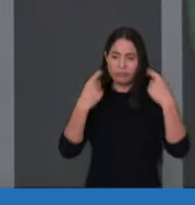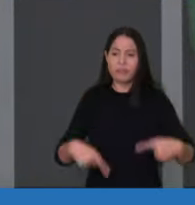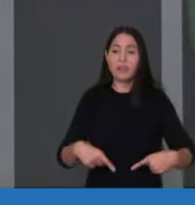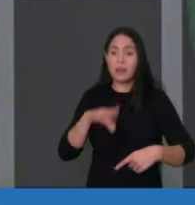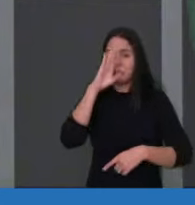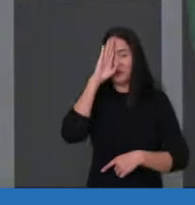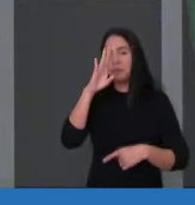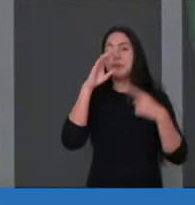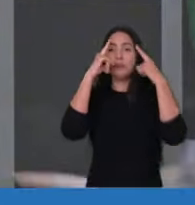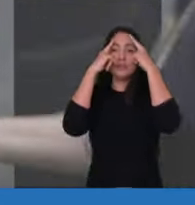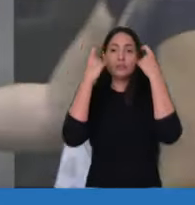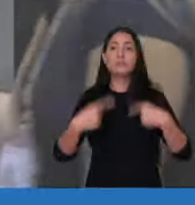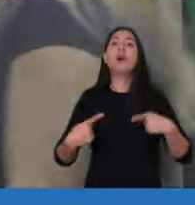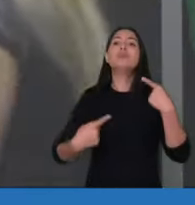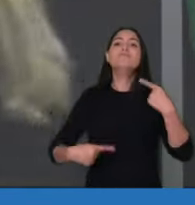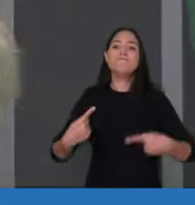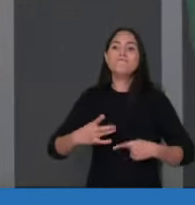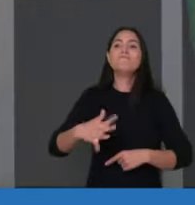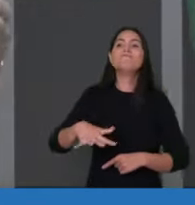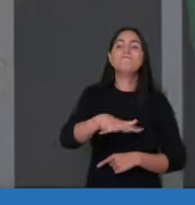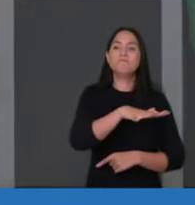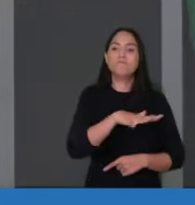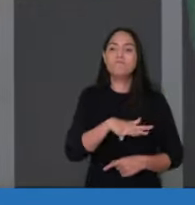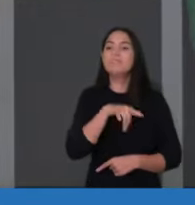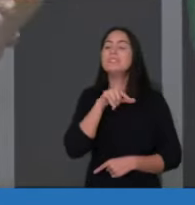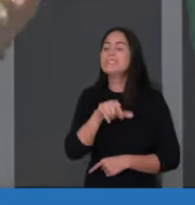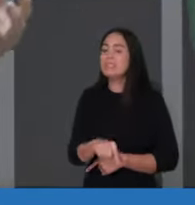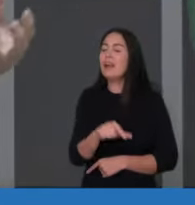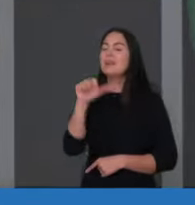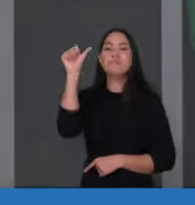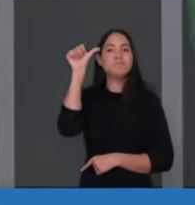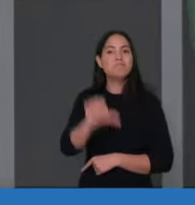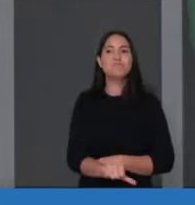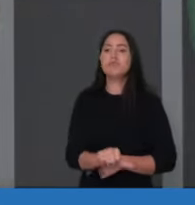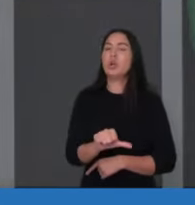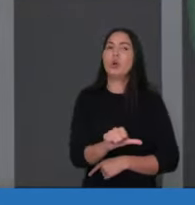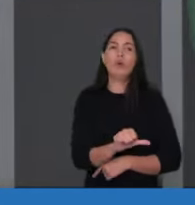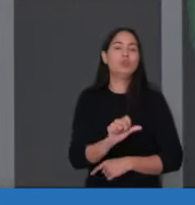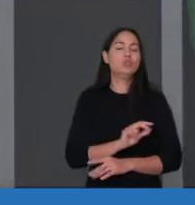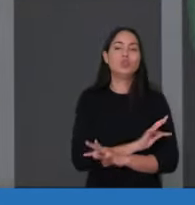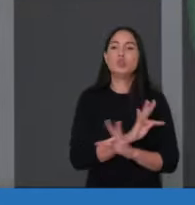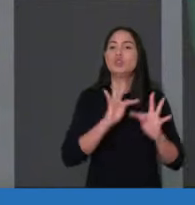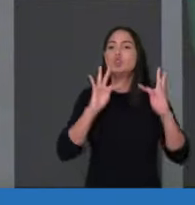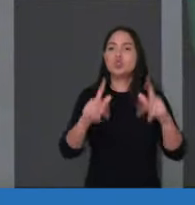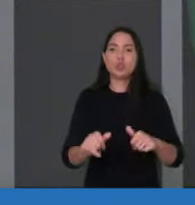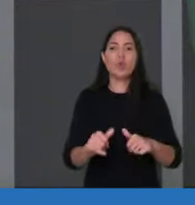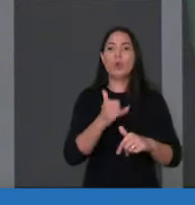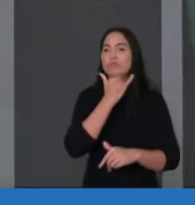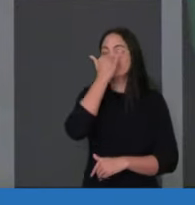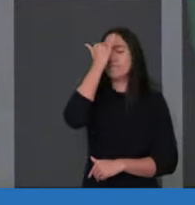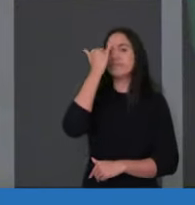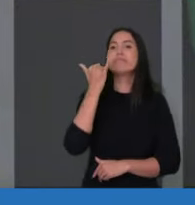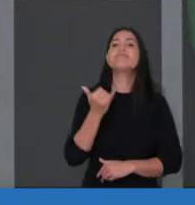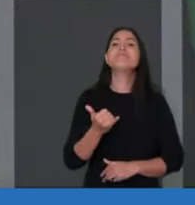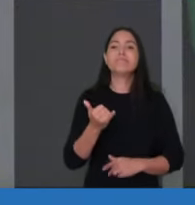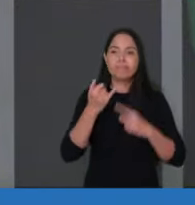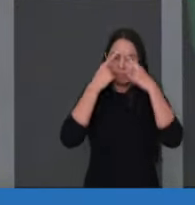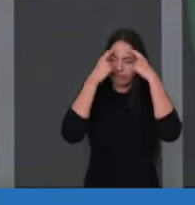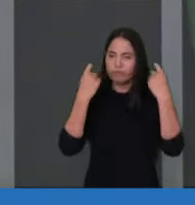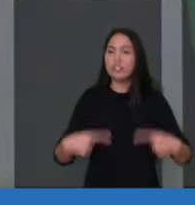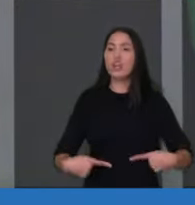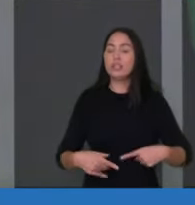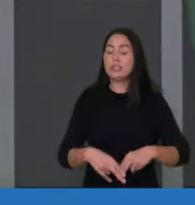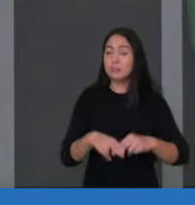violência política, que é a mais terrível de todas as violências, porque alguém que